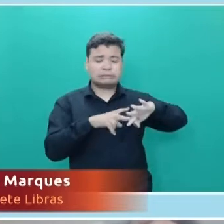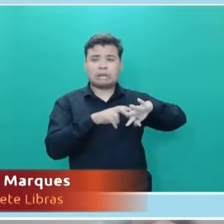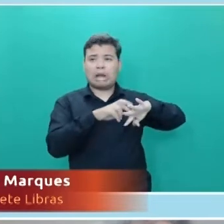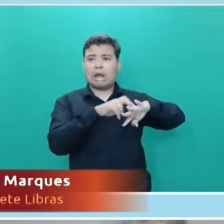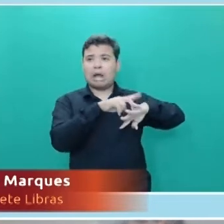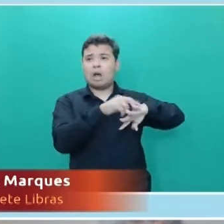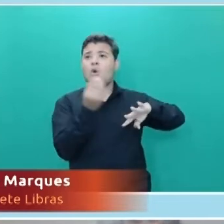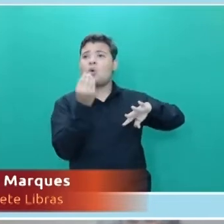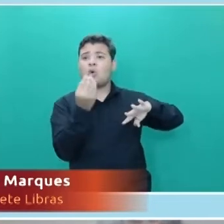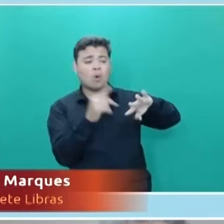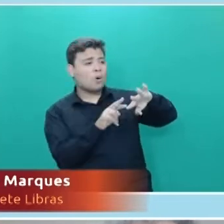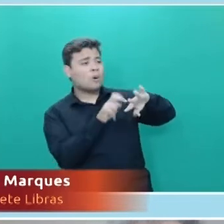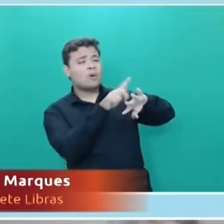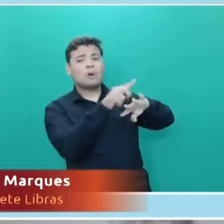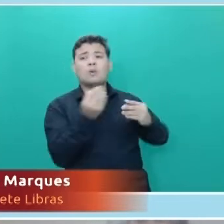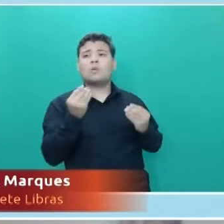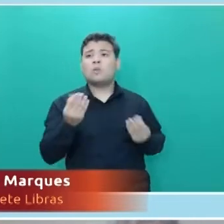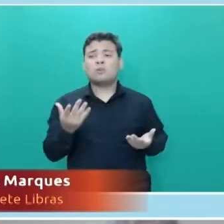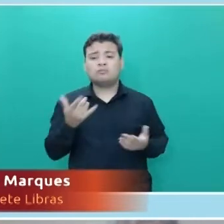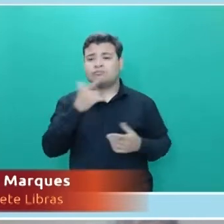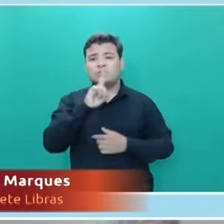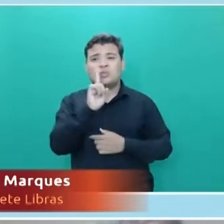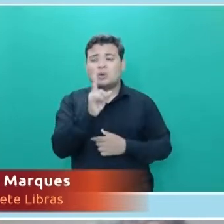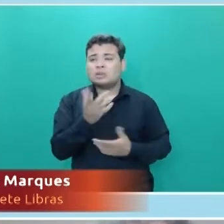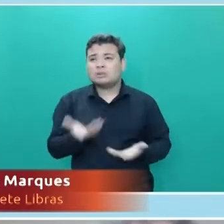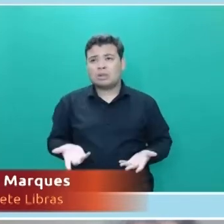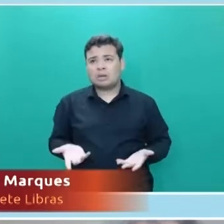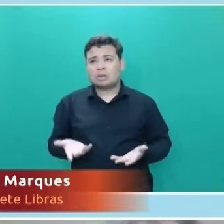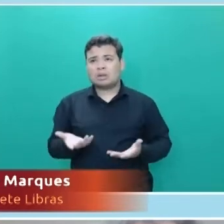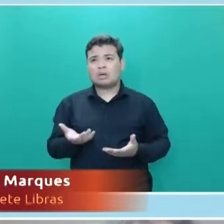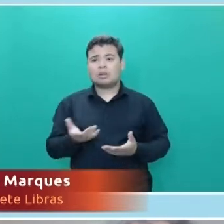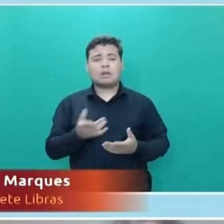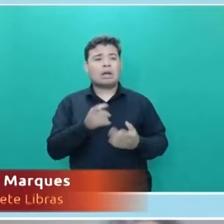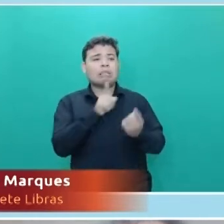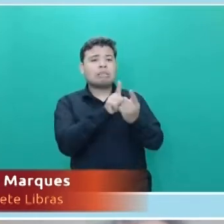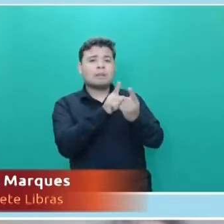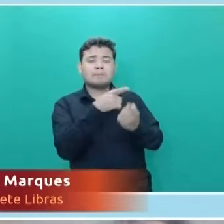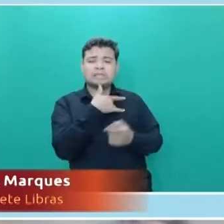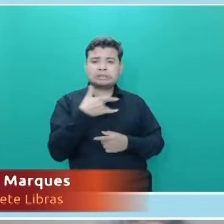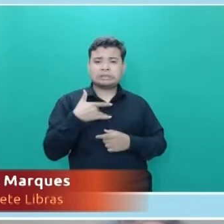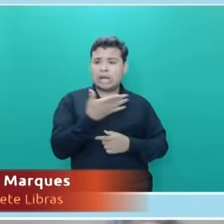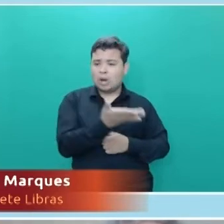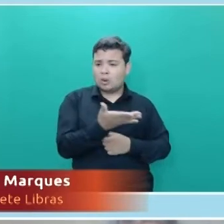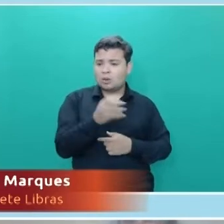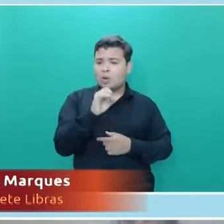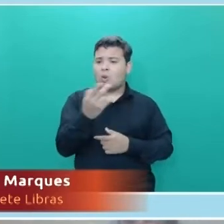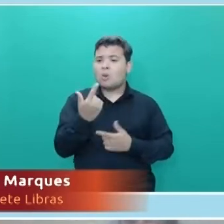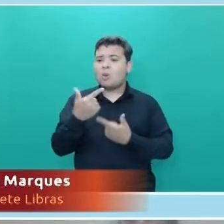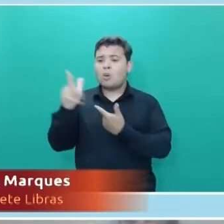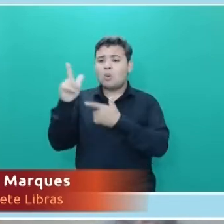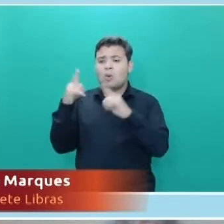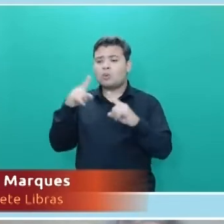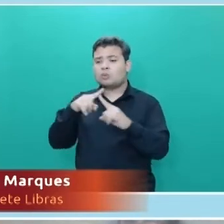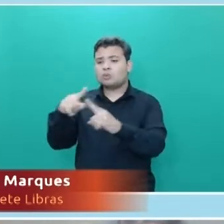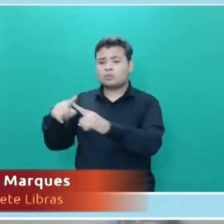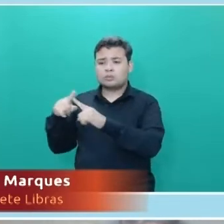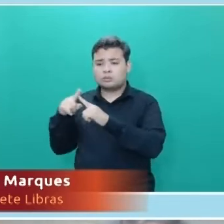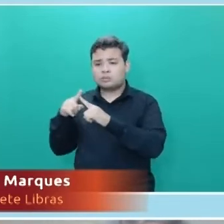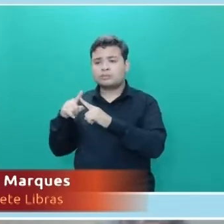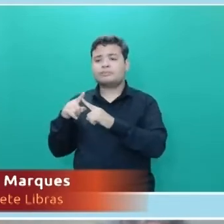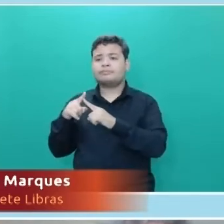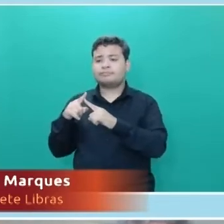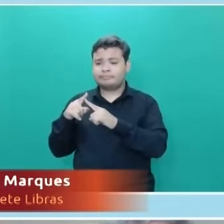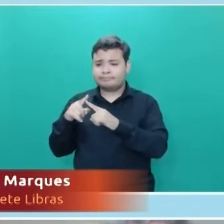um atendimento de saúde ou para um atendimento que seja de outra natureza, você tem o seu